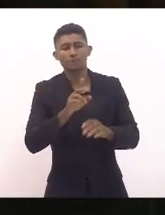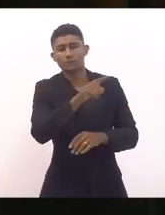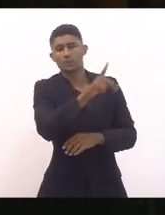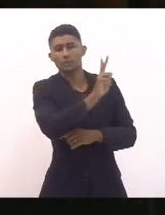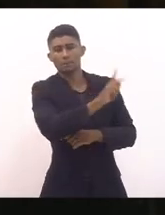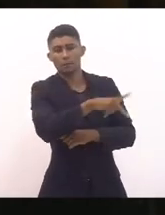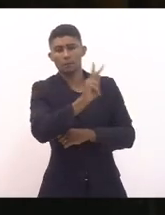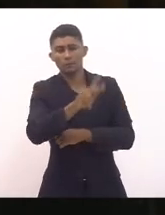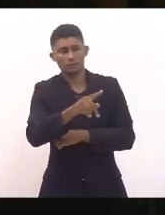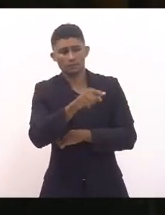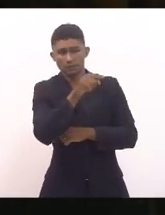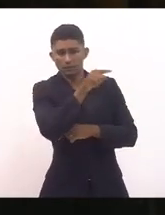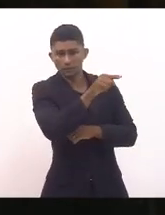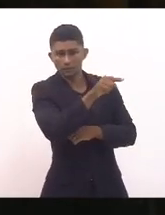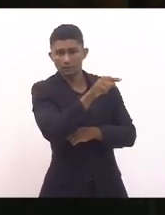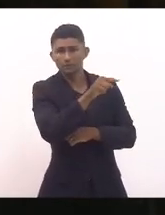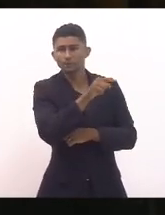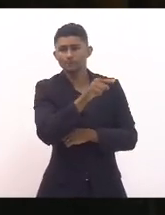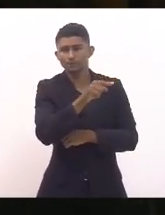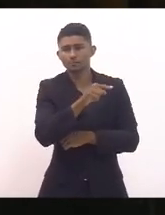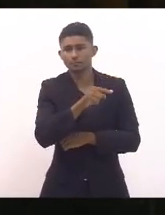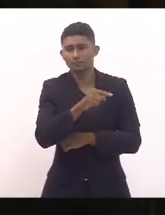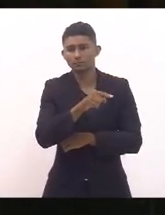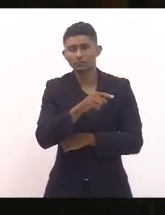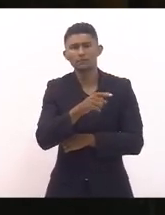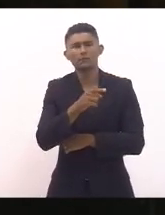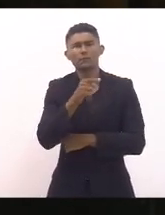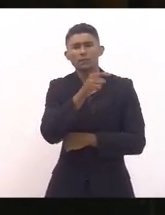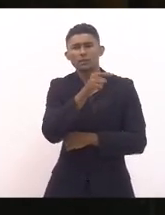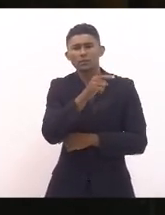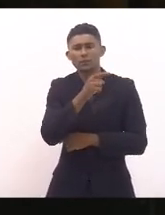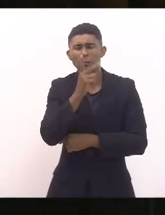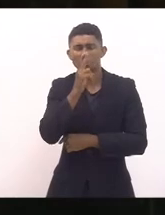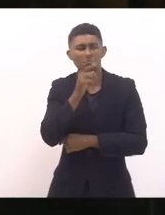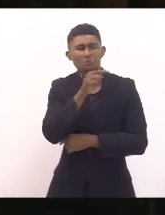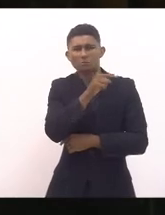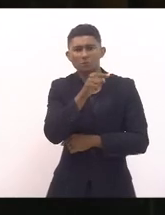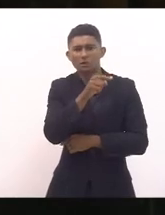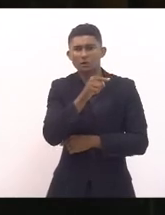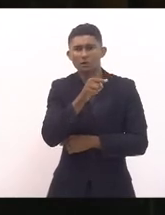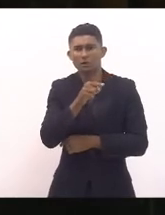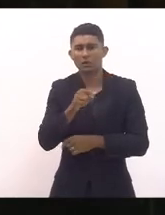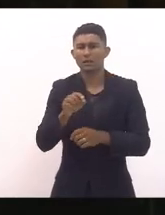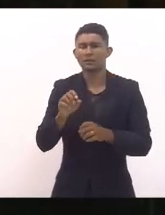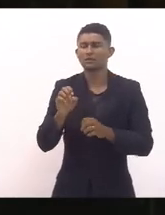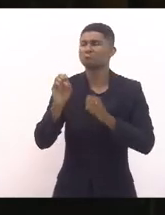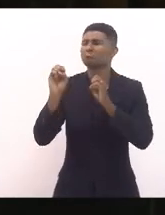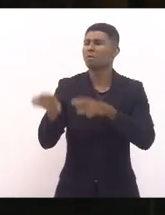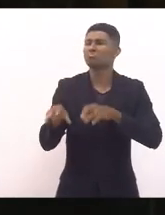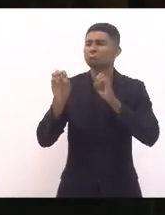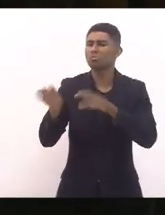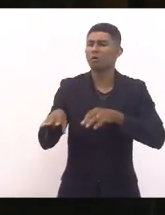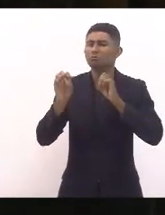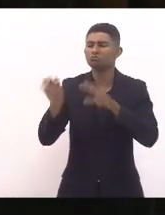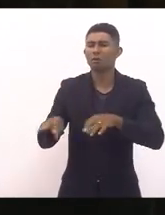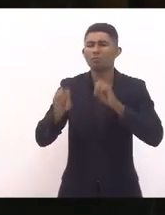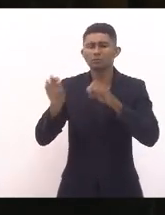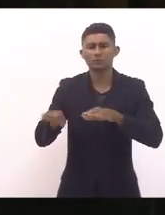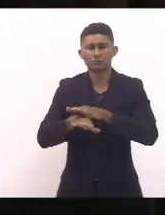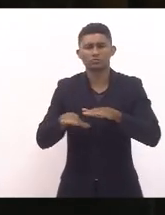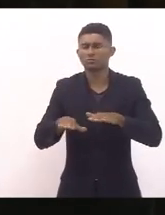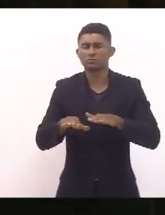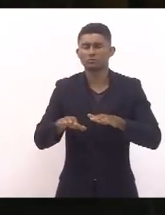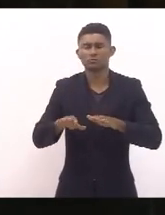professora deixou a sua finalidade fim, que é lecionar para as nossas crianças,